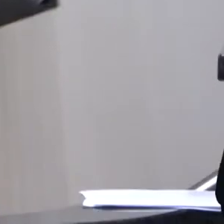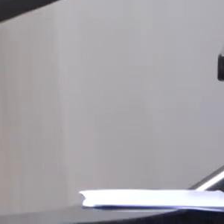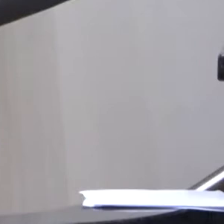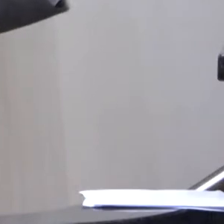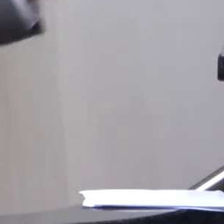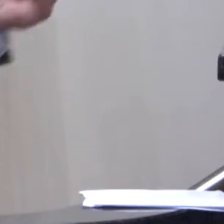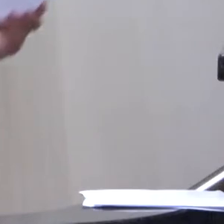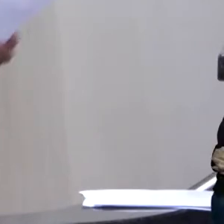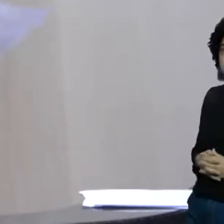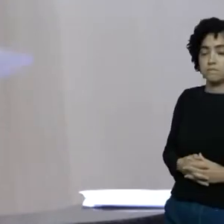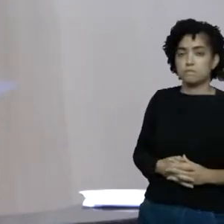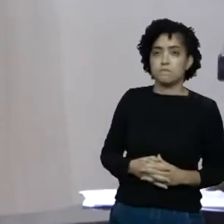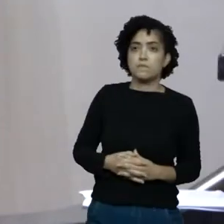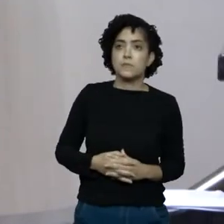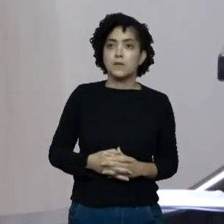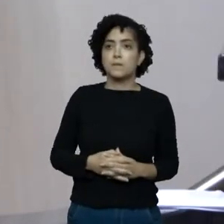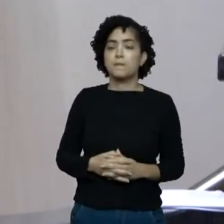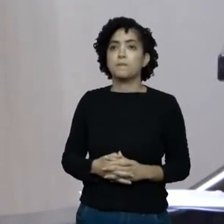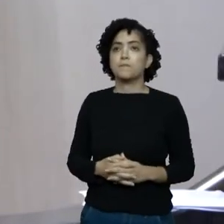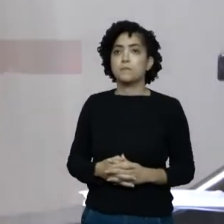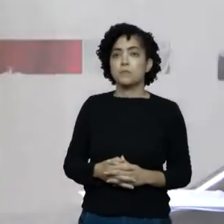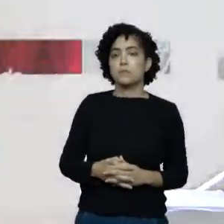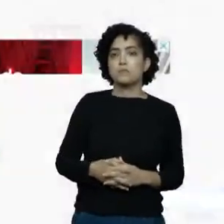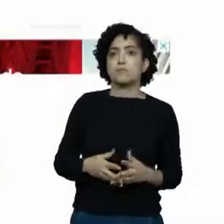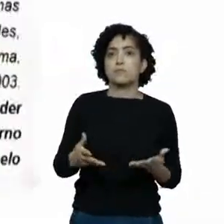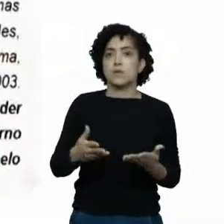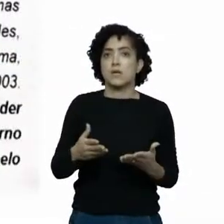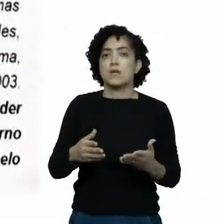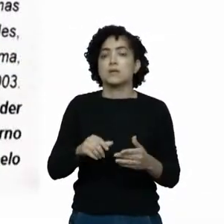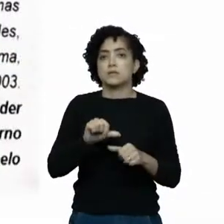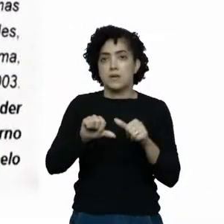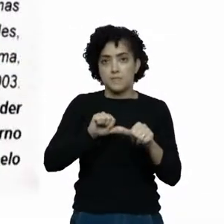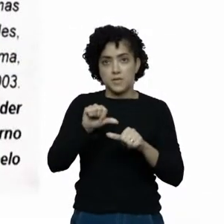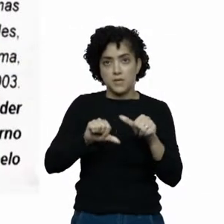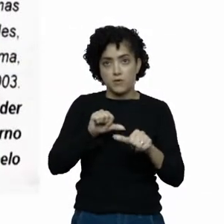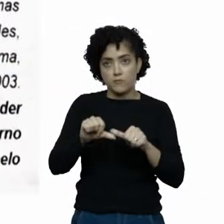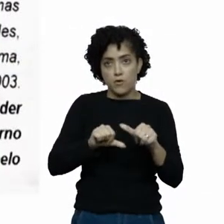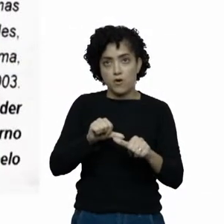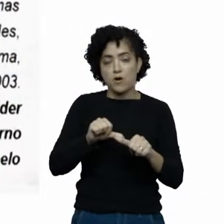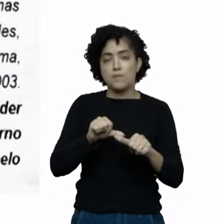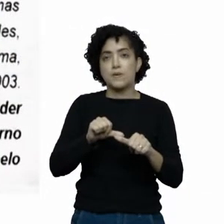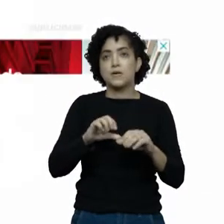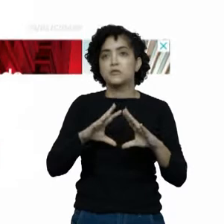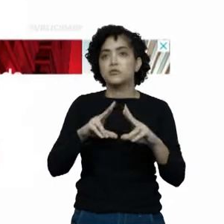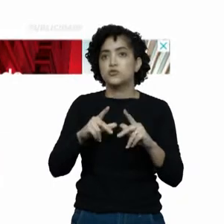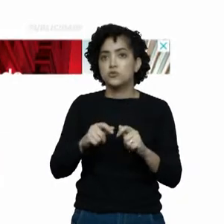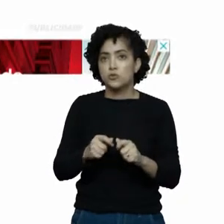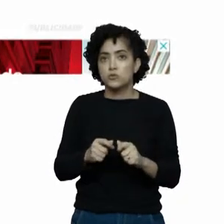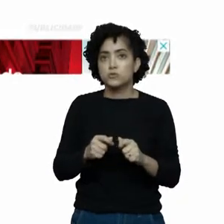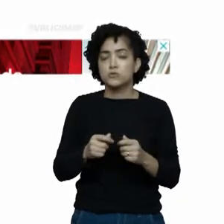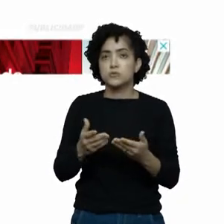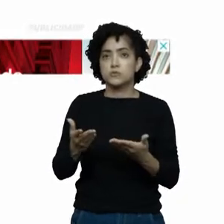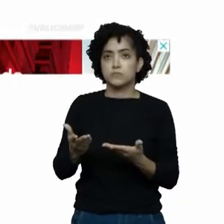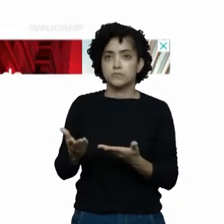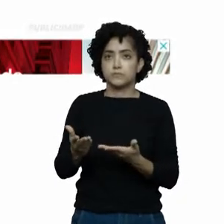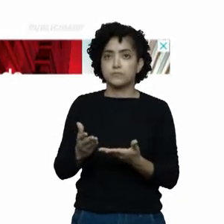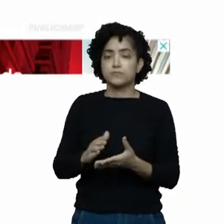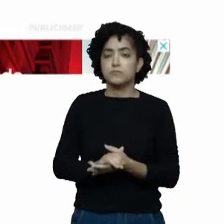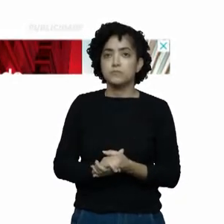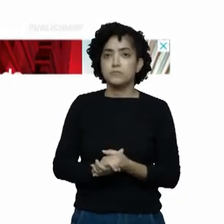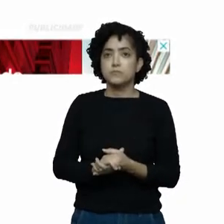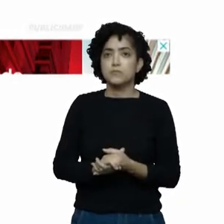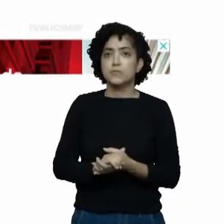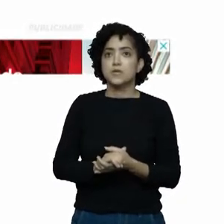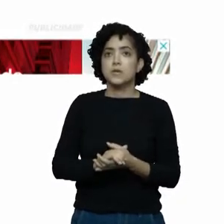e do chamado pacote da mini reforma e dos pacotes volta lá meu povo e dos